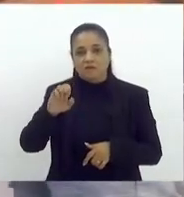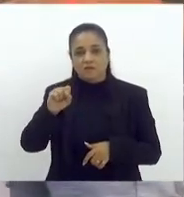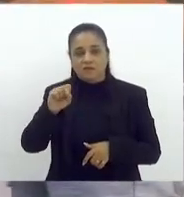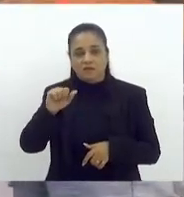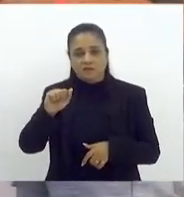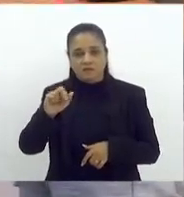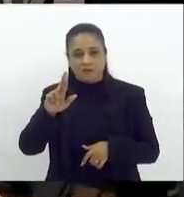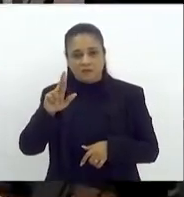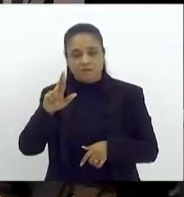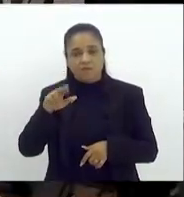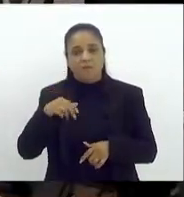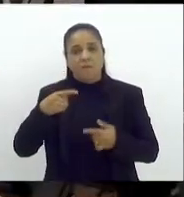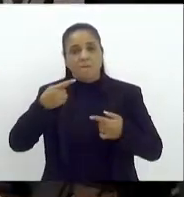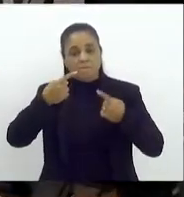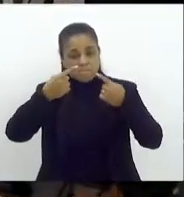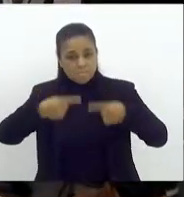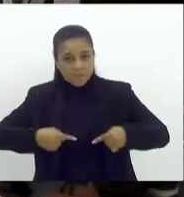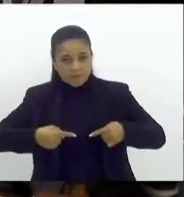real